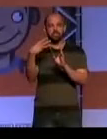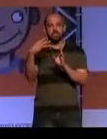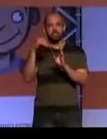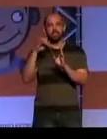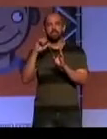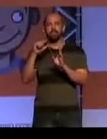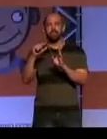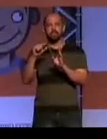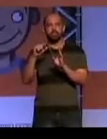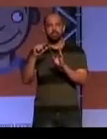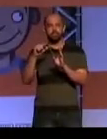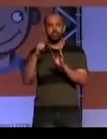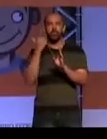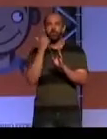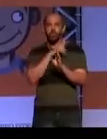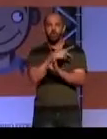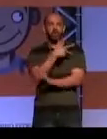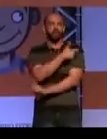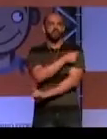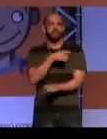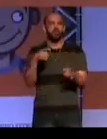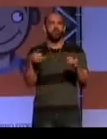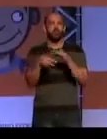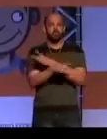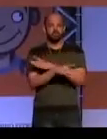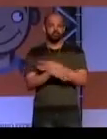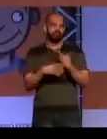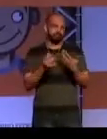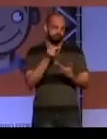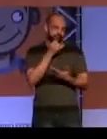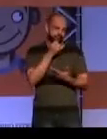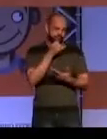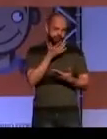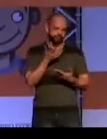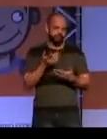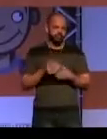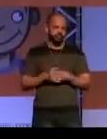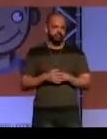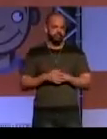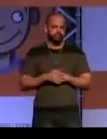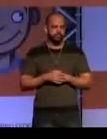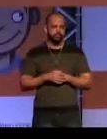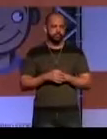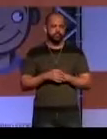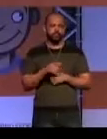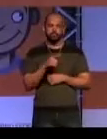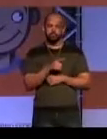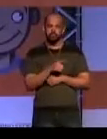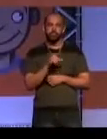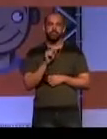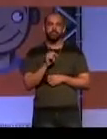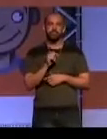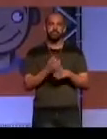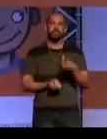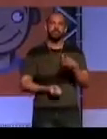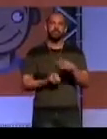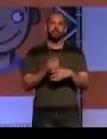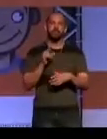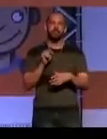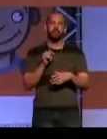2.213.000 a uma vacinação completa. Por exemplo, isso cria uma população